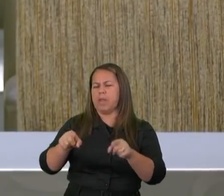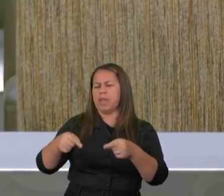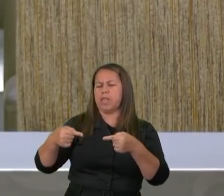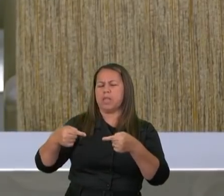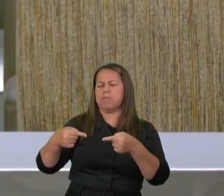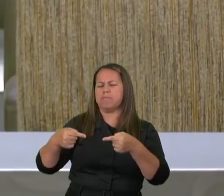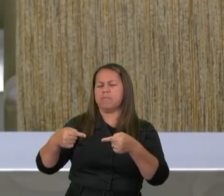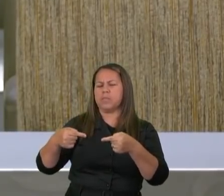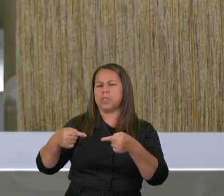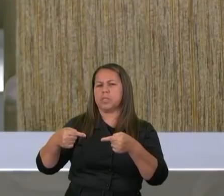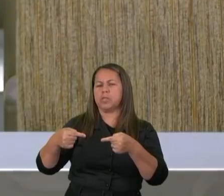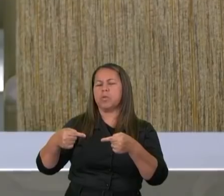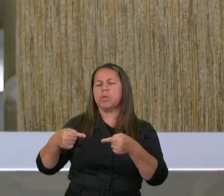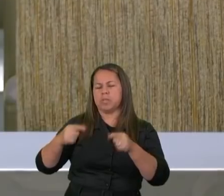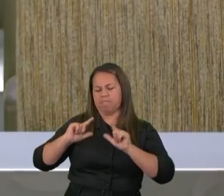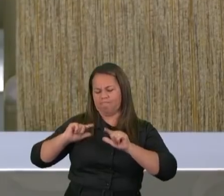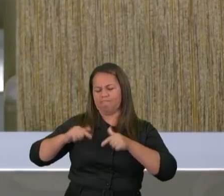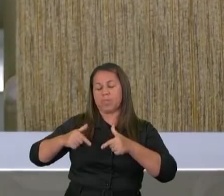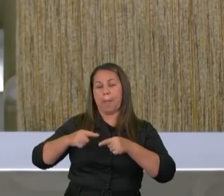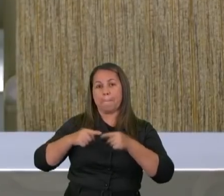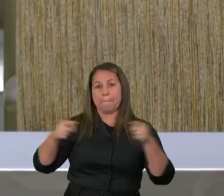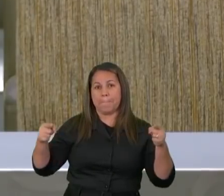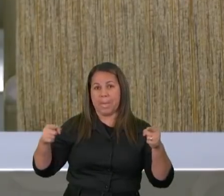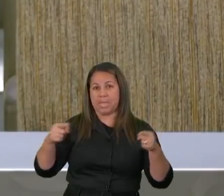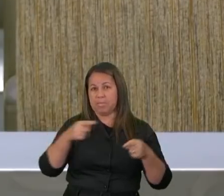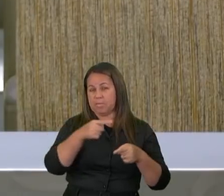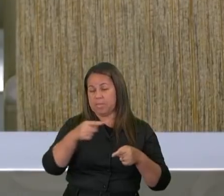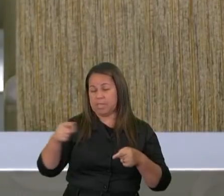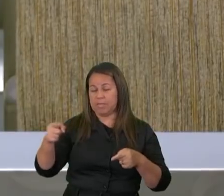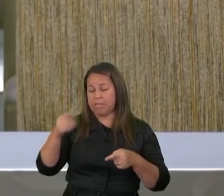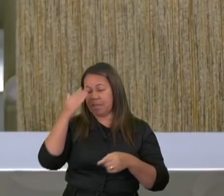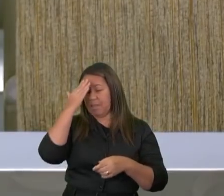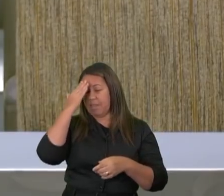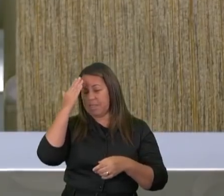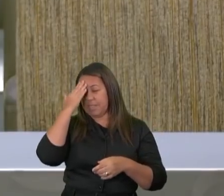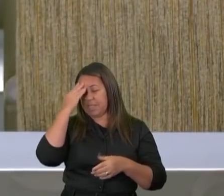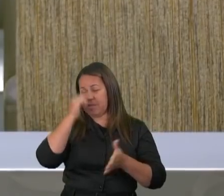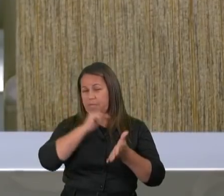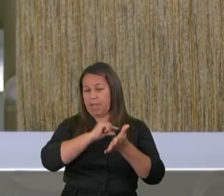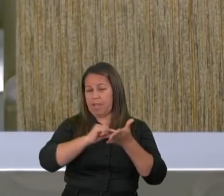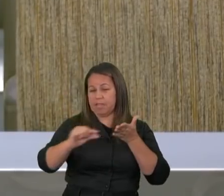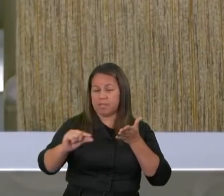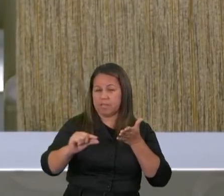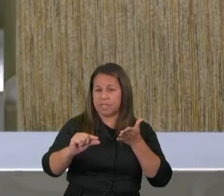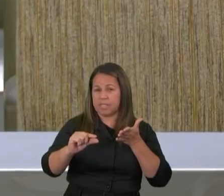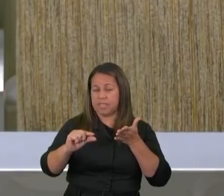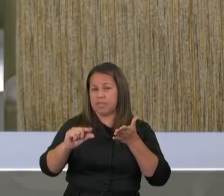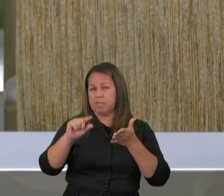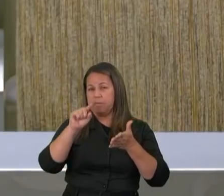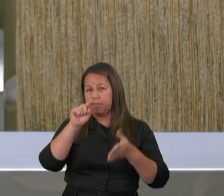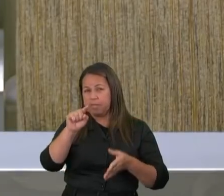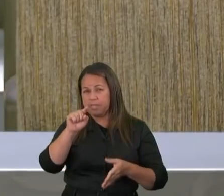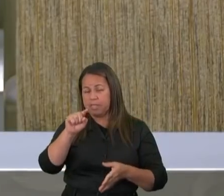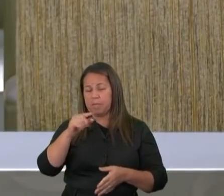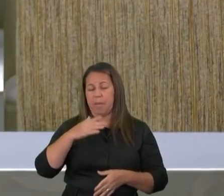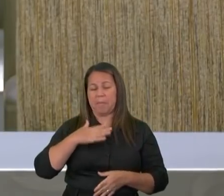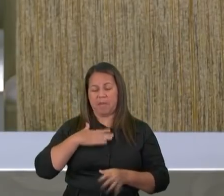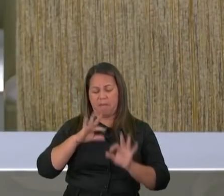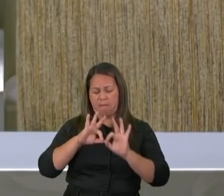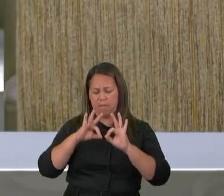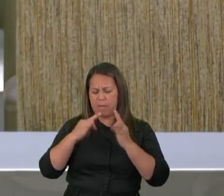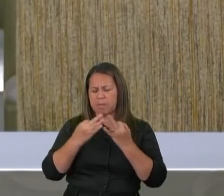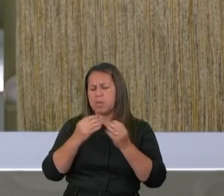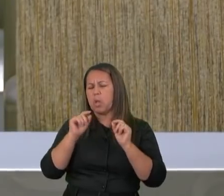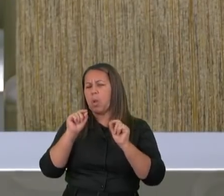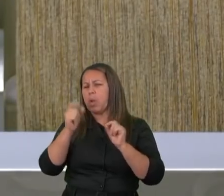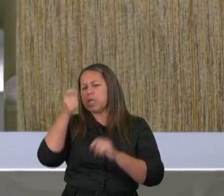contra a nação de Israel. Mas eu quero trazer e aplicar esse versículo à minha e à tua família, que o inimigo